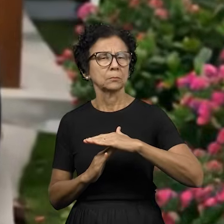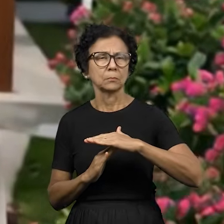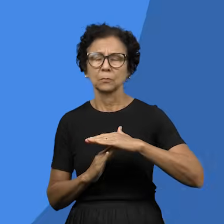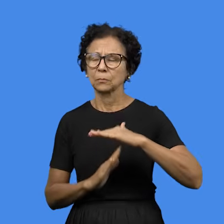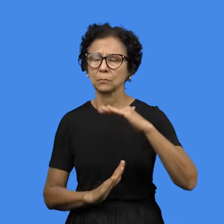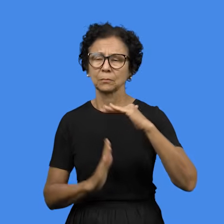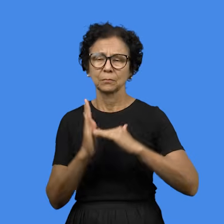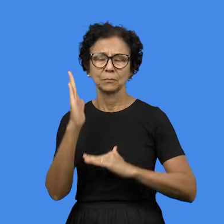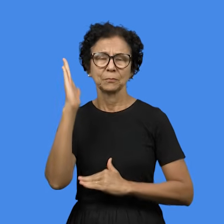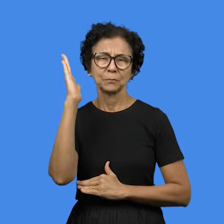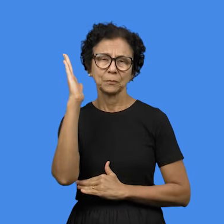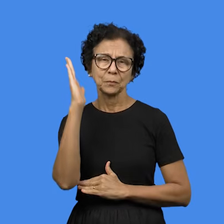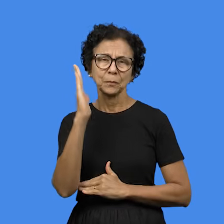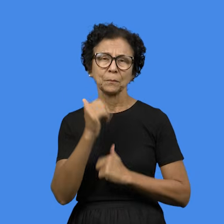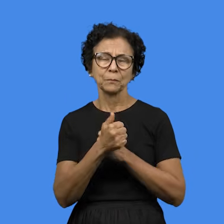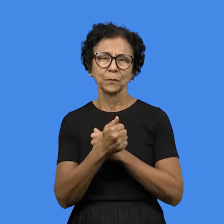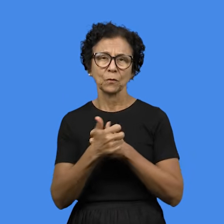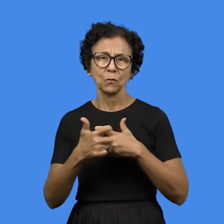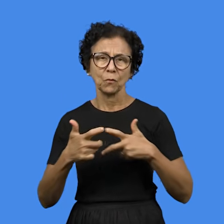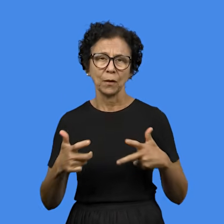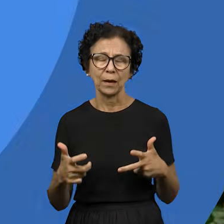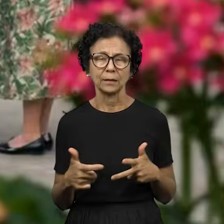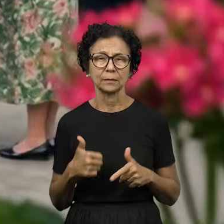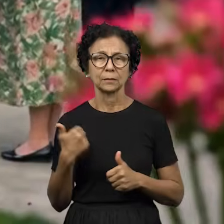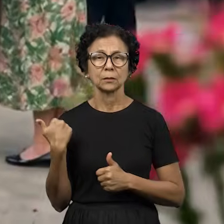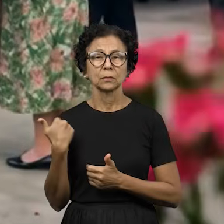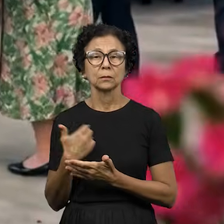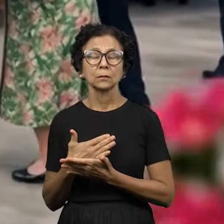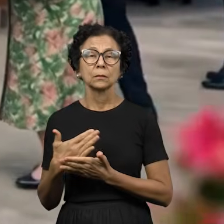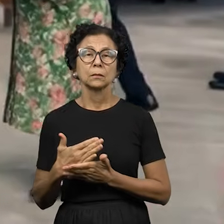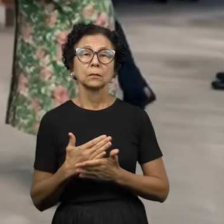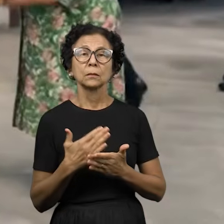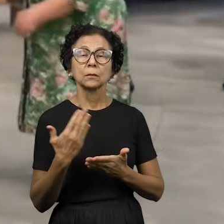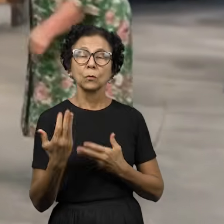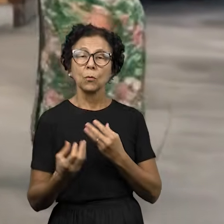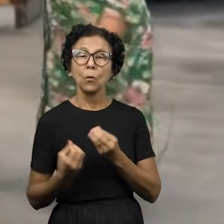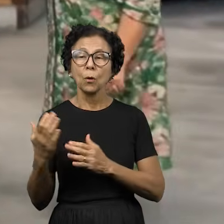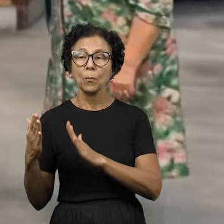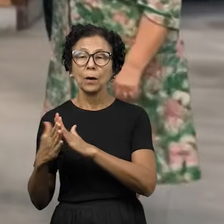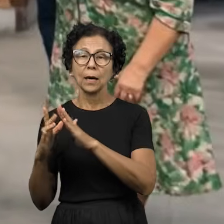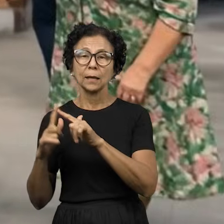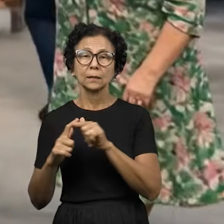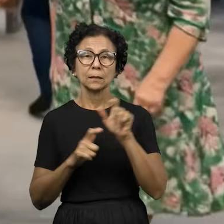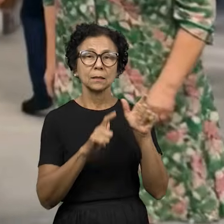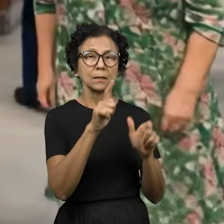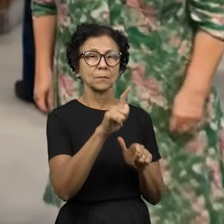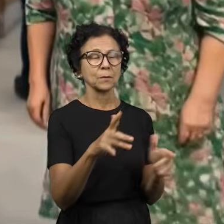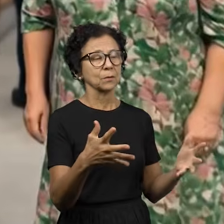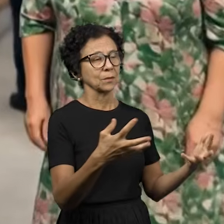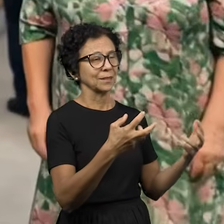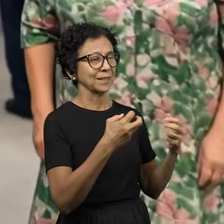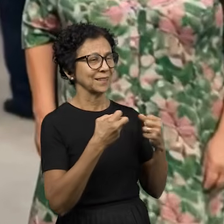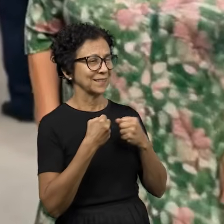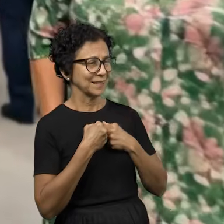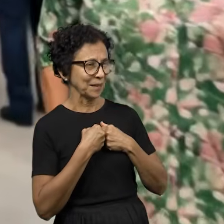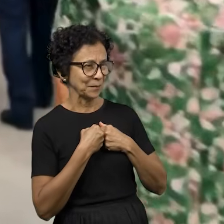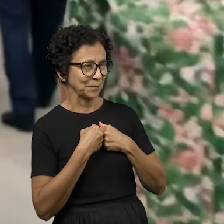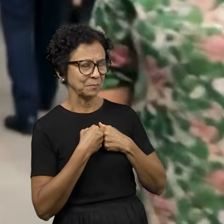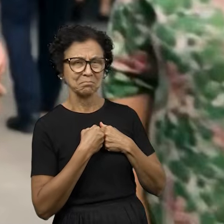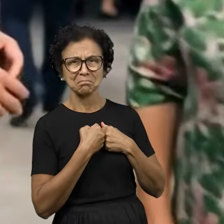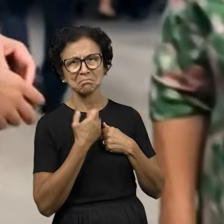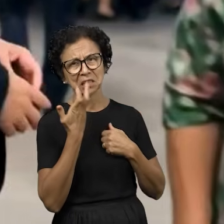físicas, mas começa no acolhimento. É na forma como recebemos cada pessoa,